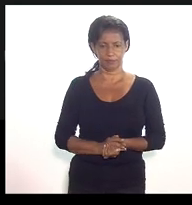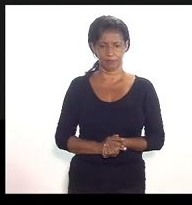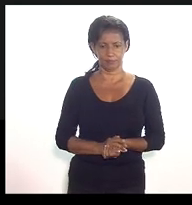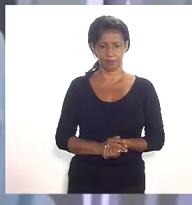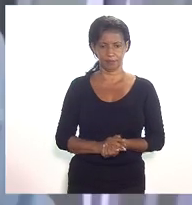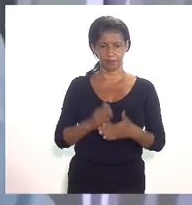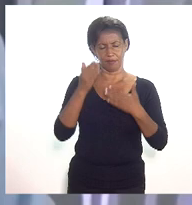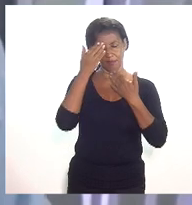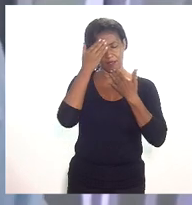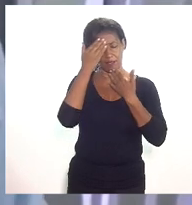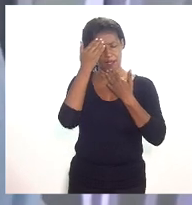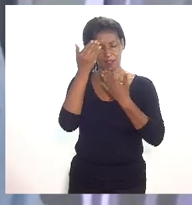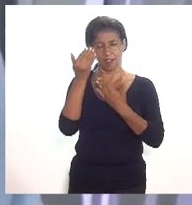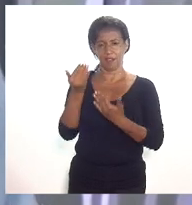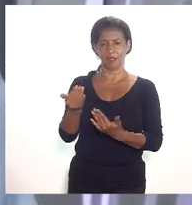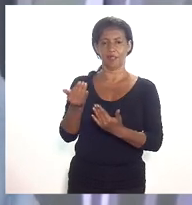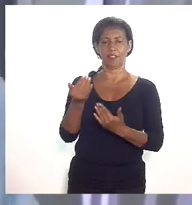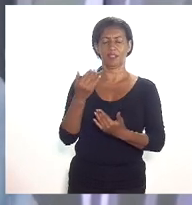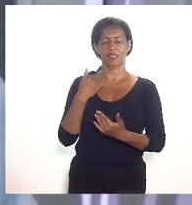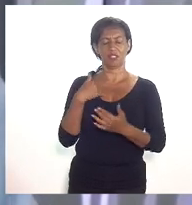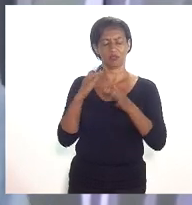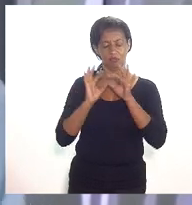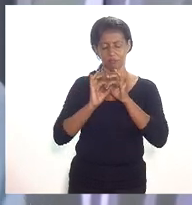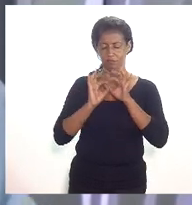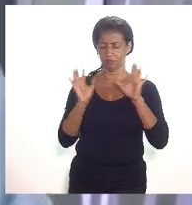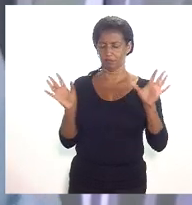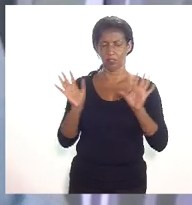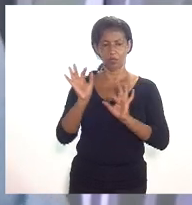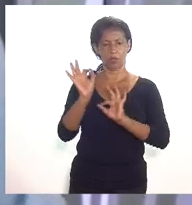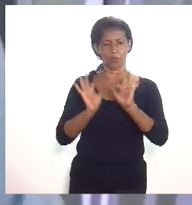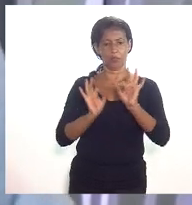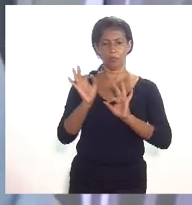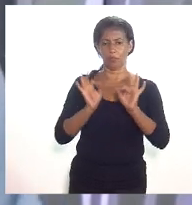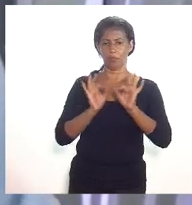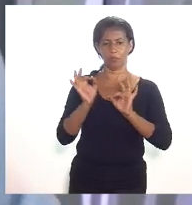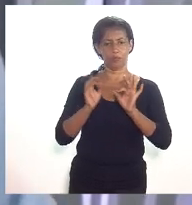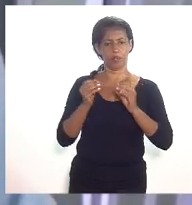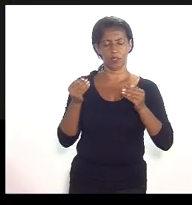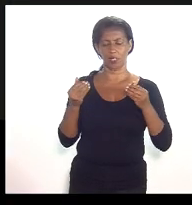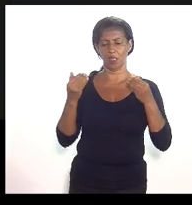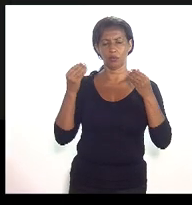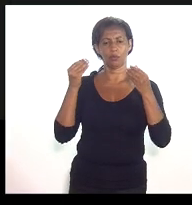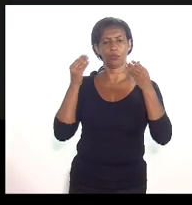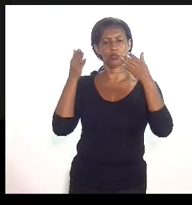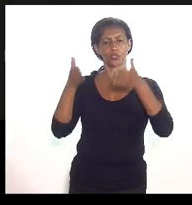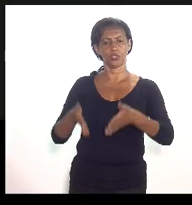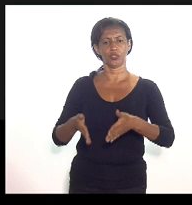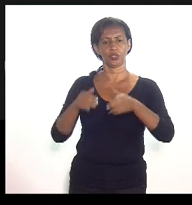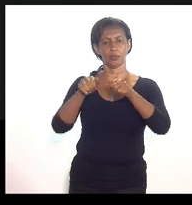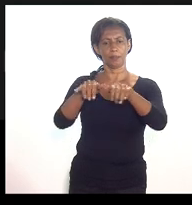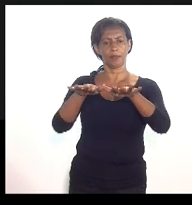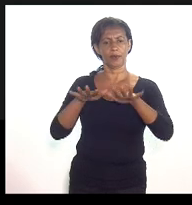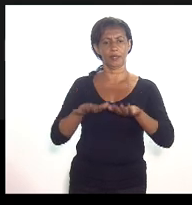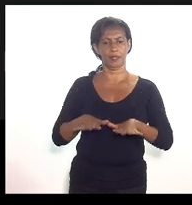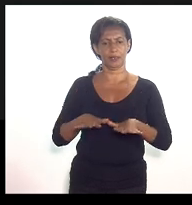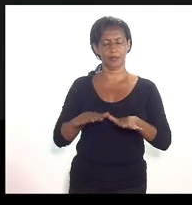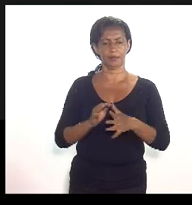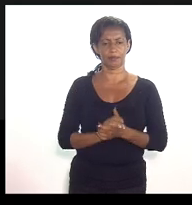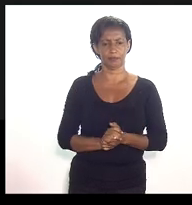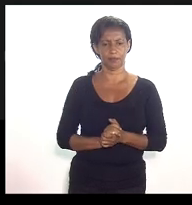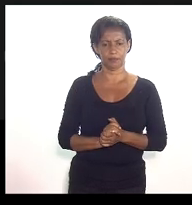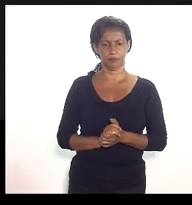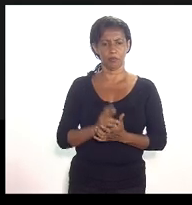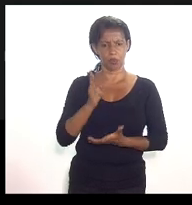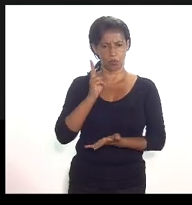Agradeço e estou aberto a aprimoramentos enquanto o projeto não chega ao plenário. Estou aberto a aprimoramentos. Okay. 11 da pauta. Vamos avançar?